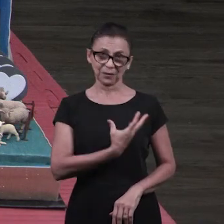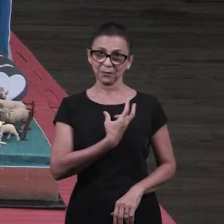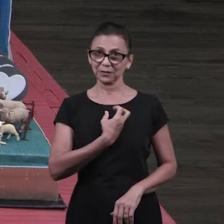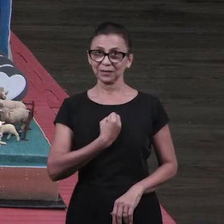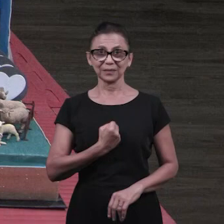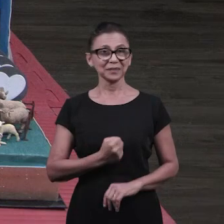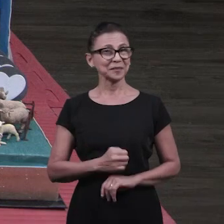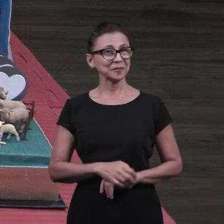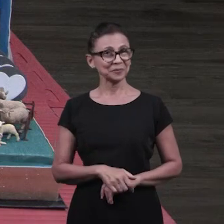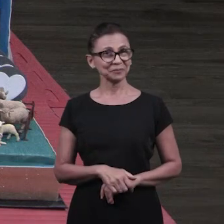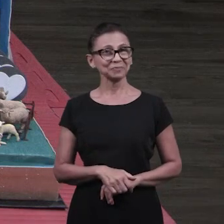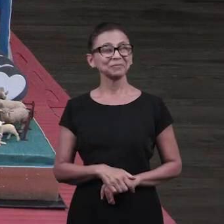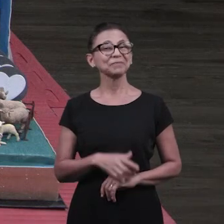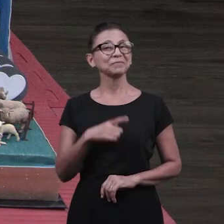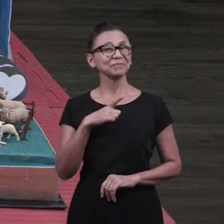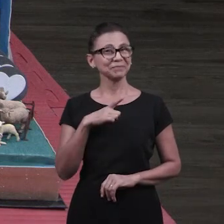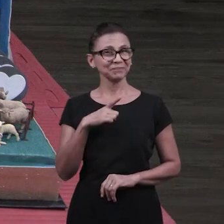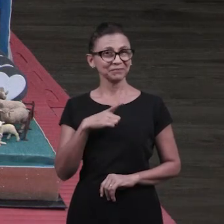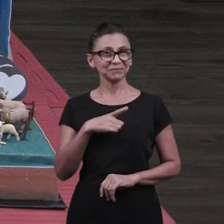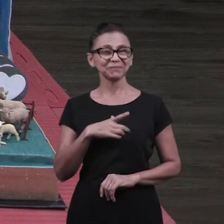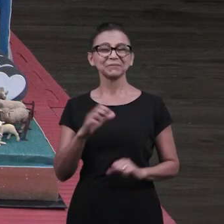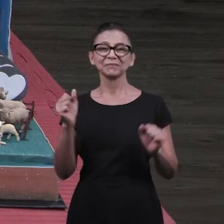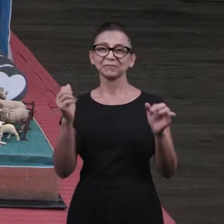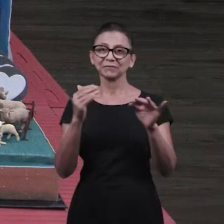Glória a Deus!